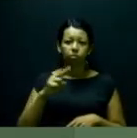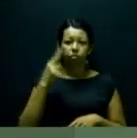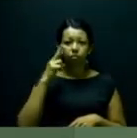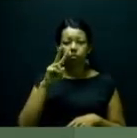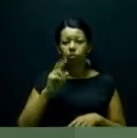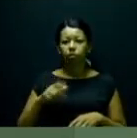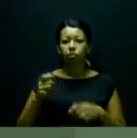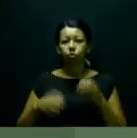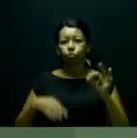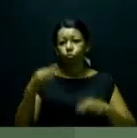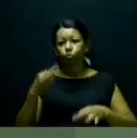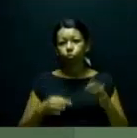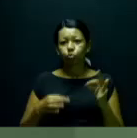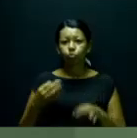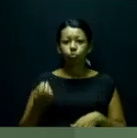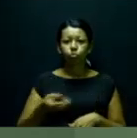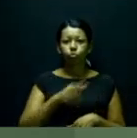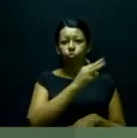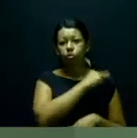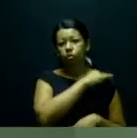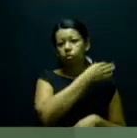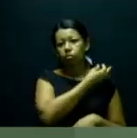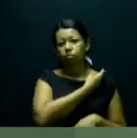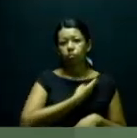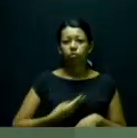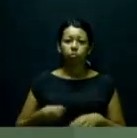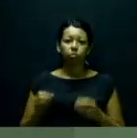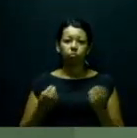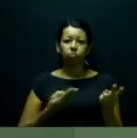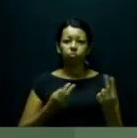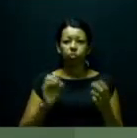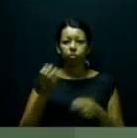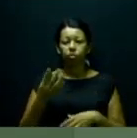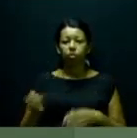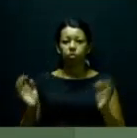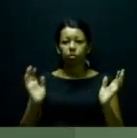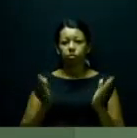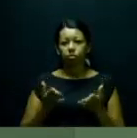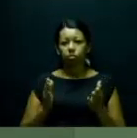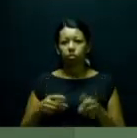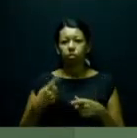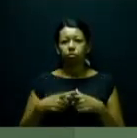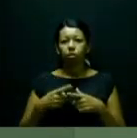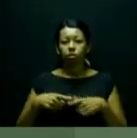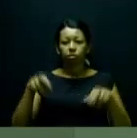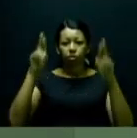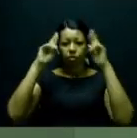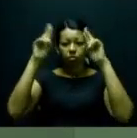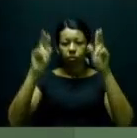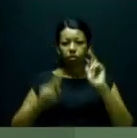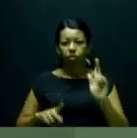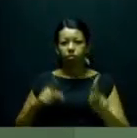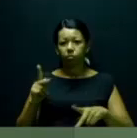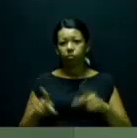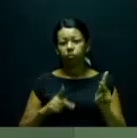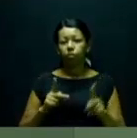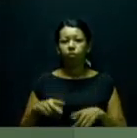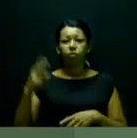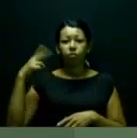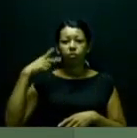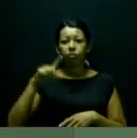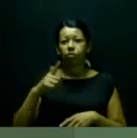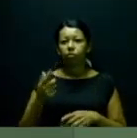tantas ações do Ministério Público como ocorre nesse desgoverno que está aí, porque não respeita a população. Não é os vereadores que não